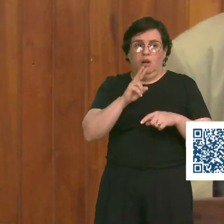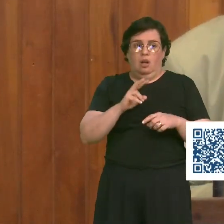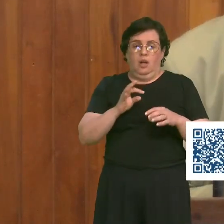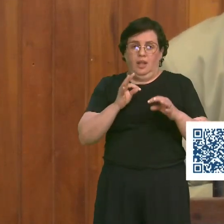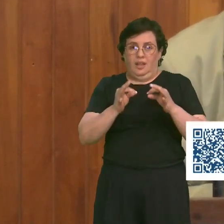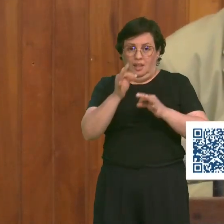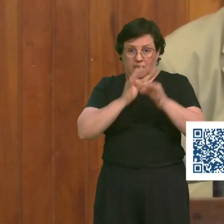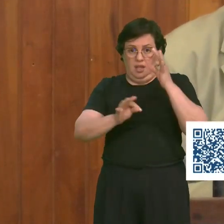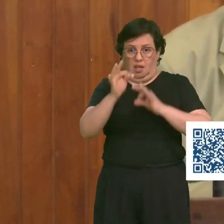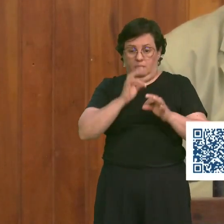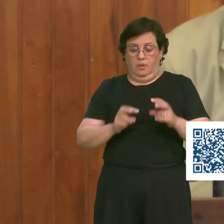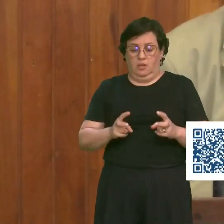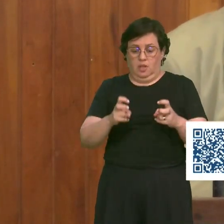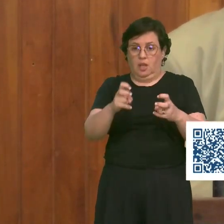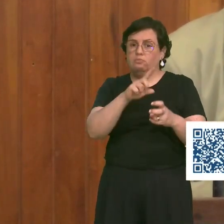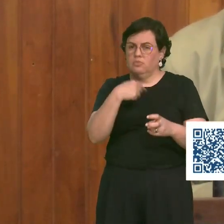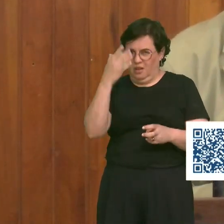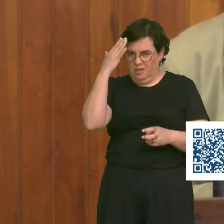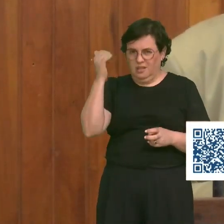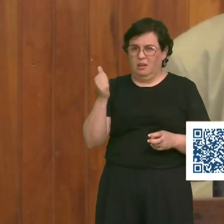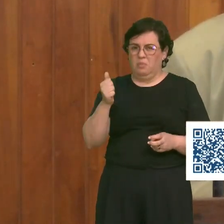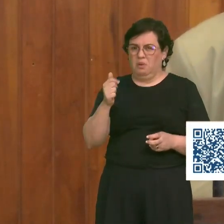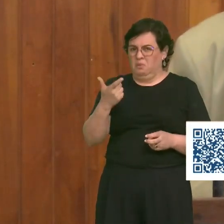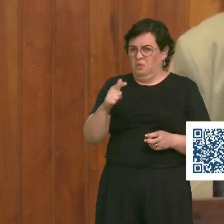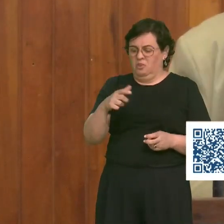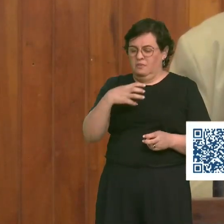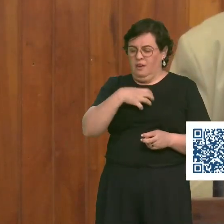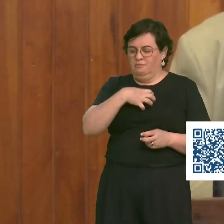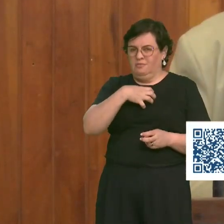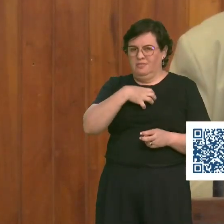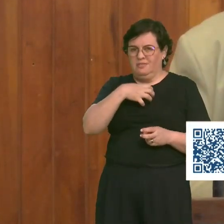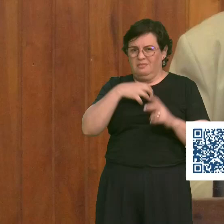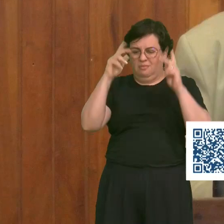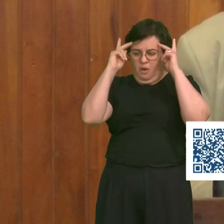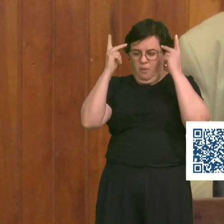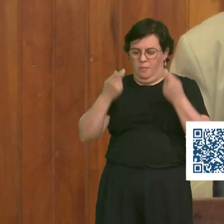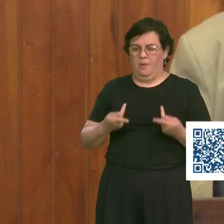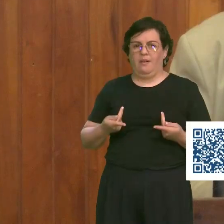que nós sabemos quem é não tiver o mínimo de humanidade